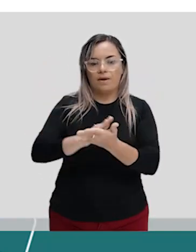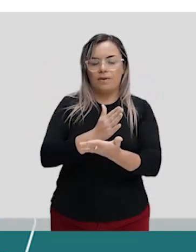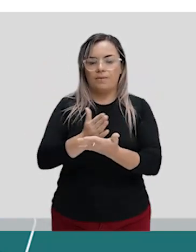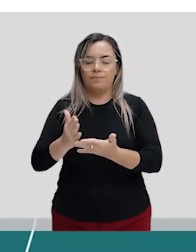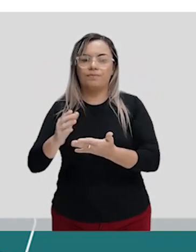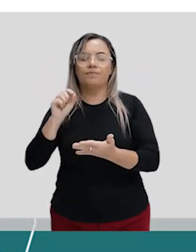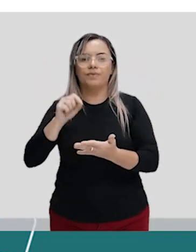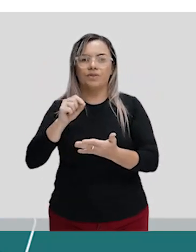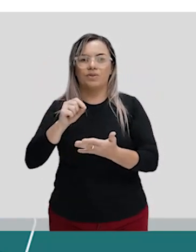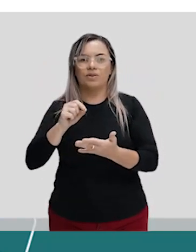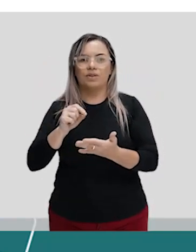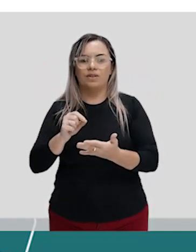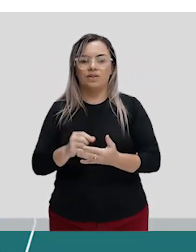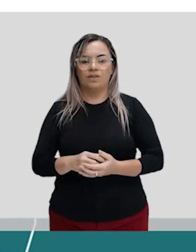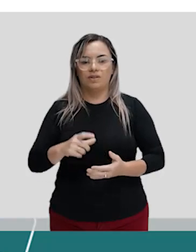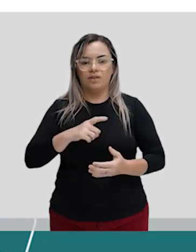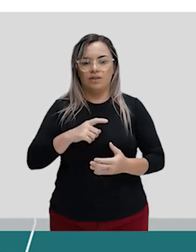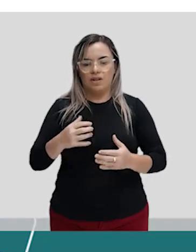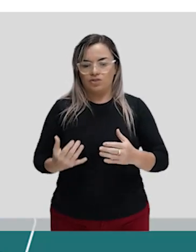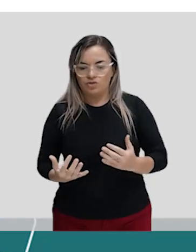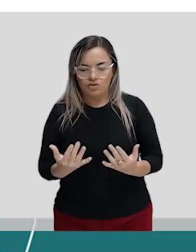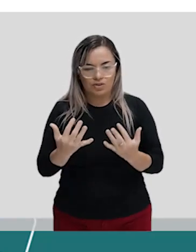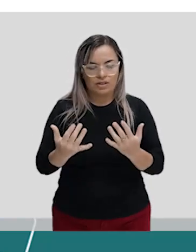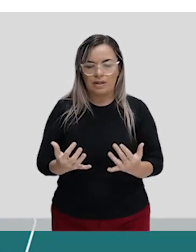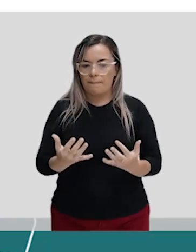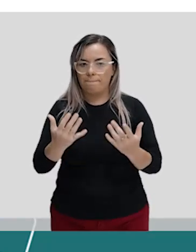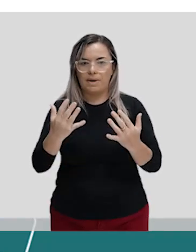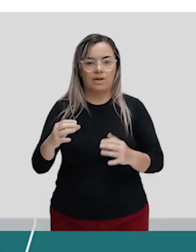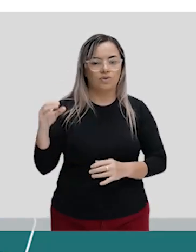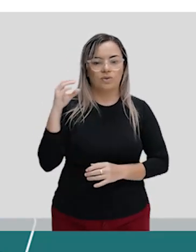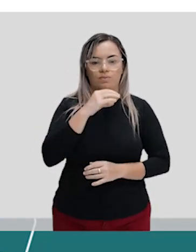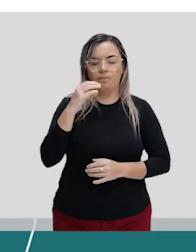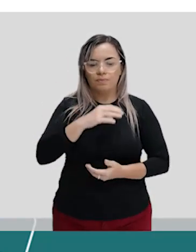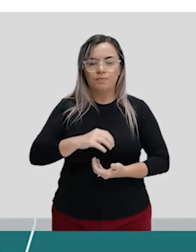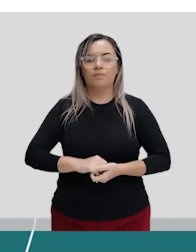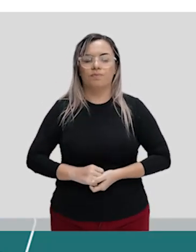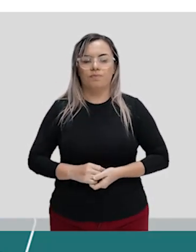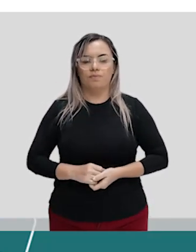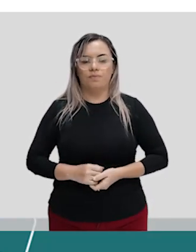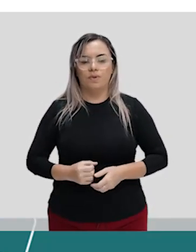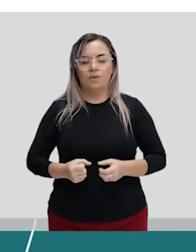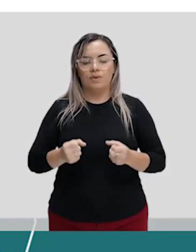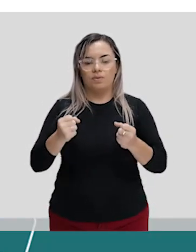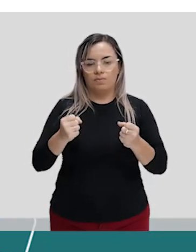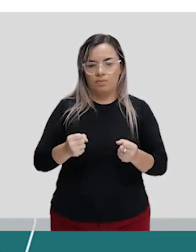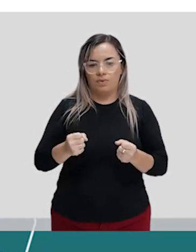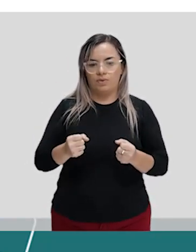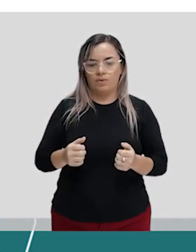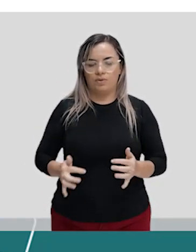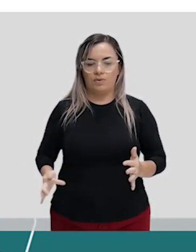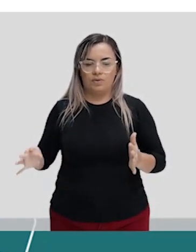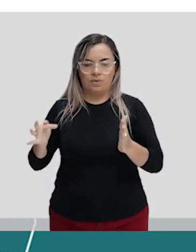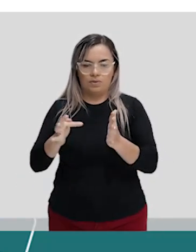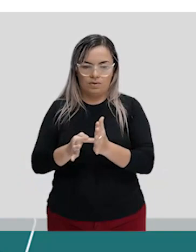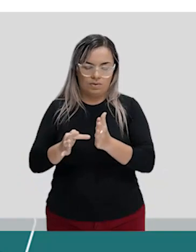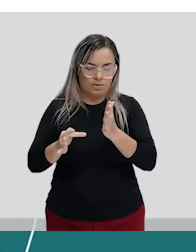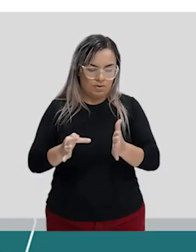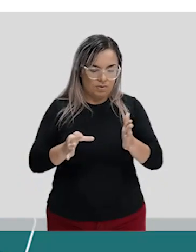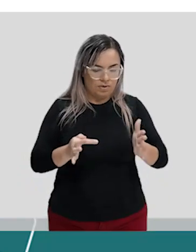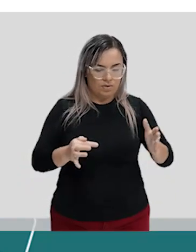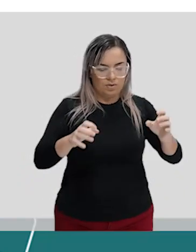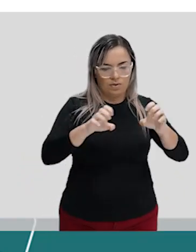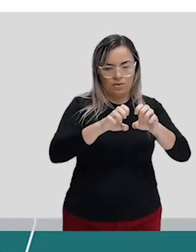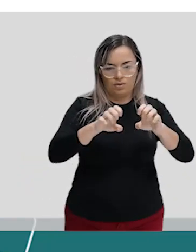temperaturas, tá? Ou alto pH, ok? E essas proteínas elas podem assumir a função estrutural, quando